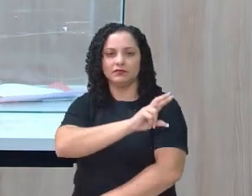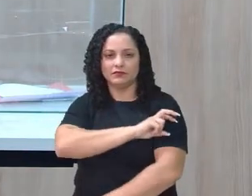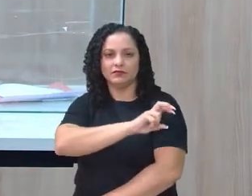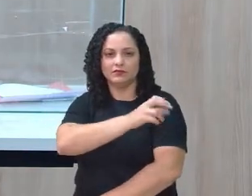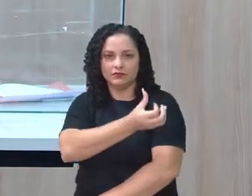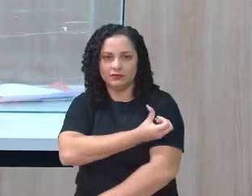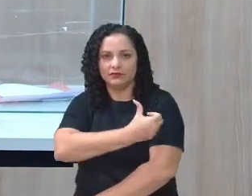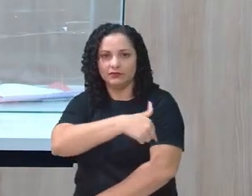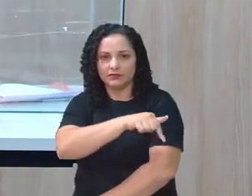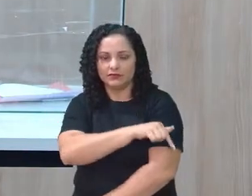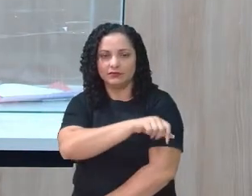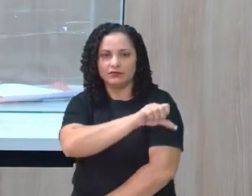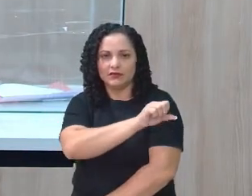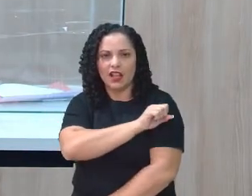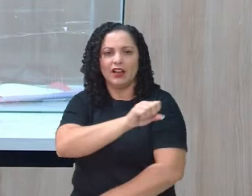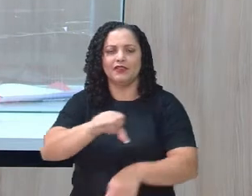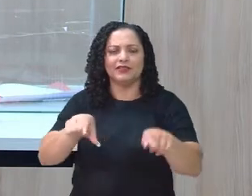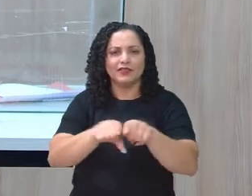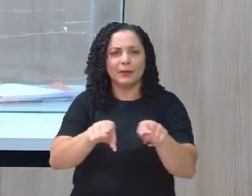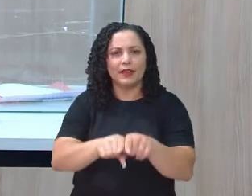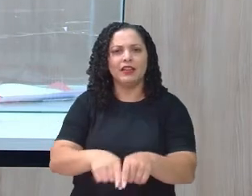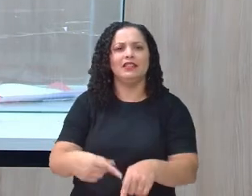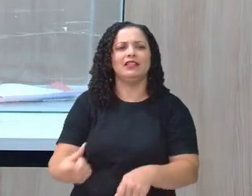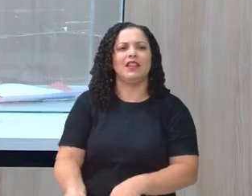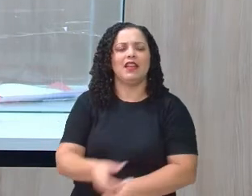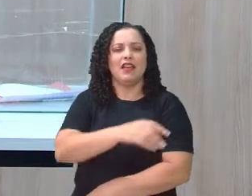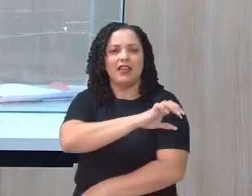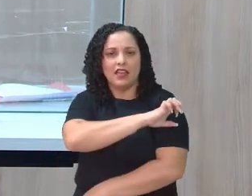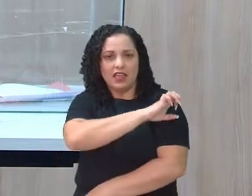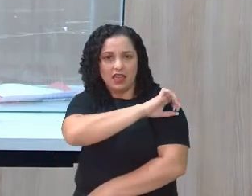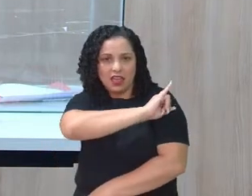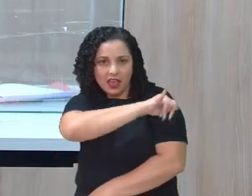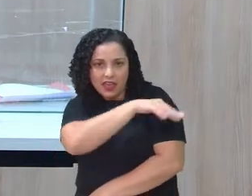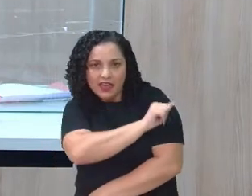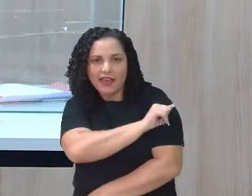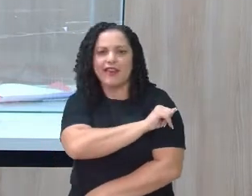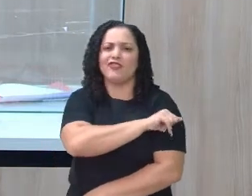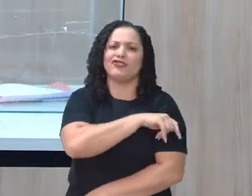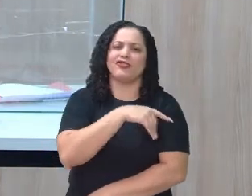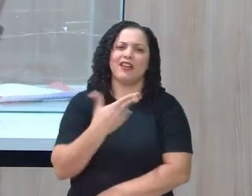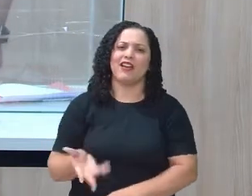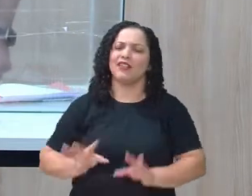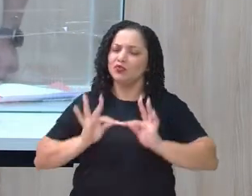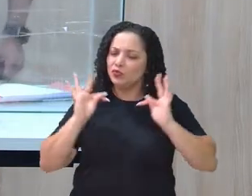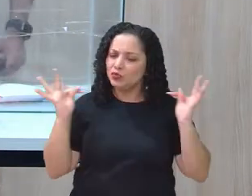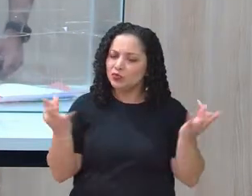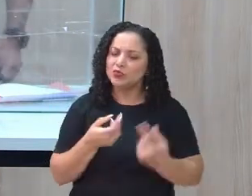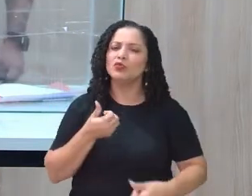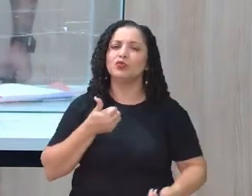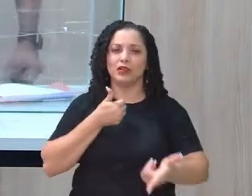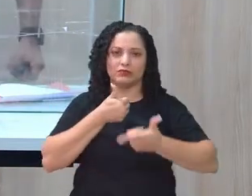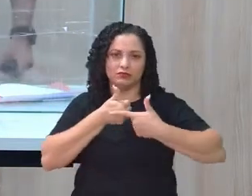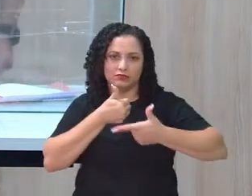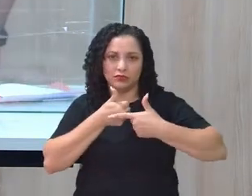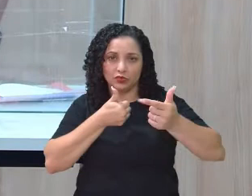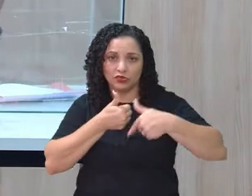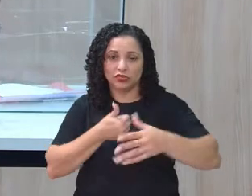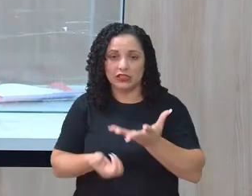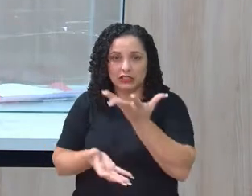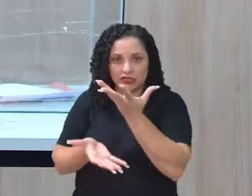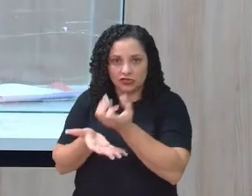uma plataforma completíssima, então não deixe de se inscrever no nosso canal lá no YouTube. Se você já é